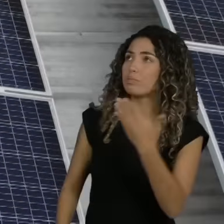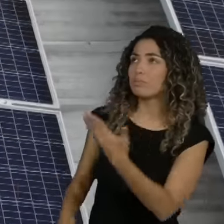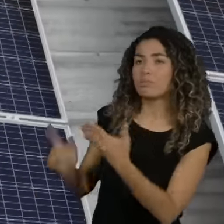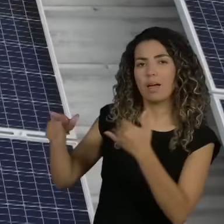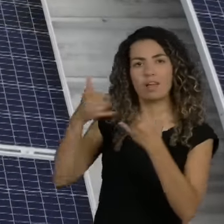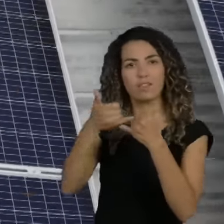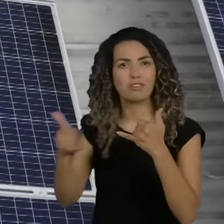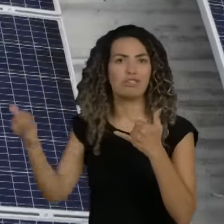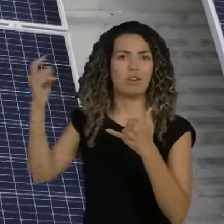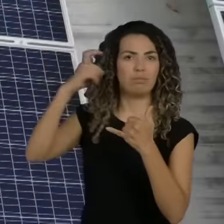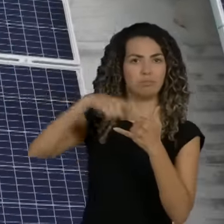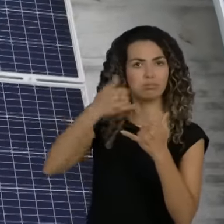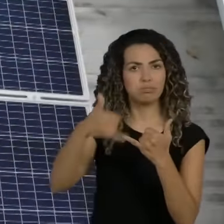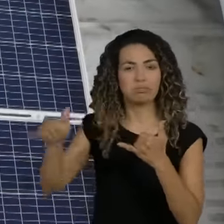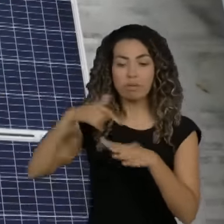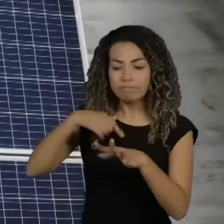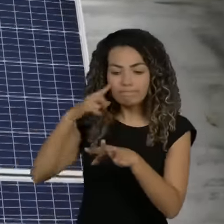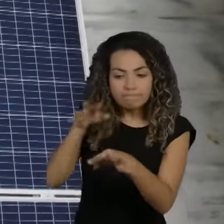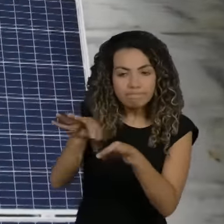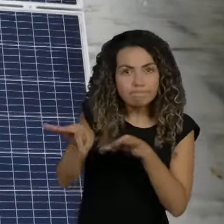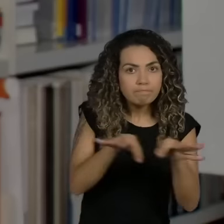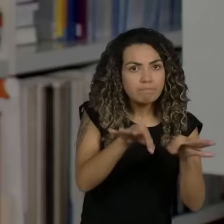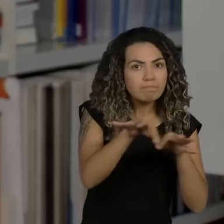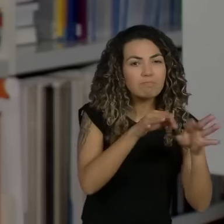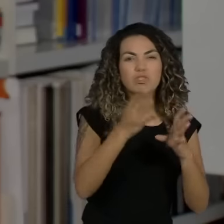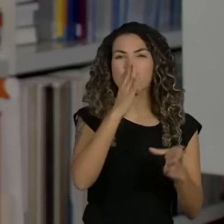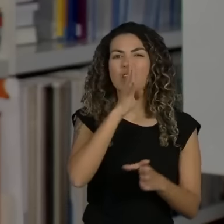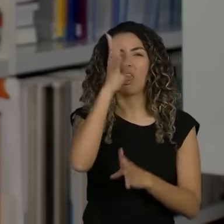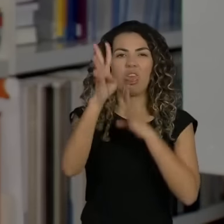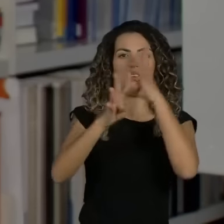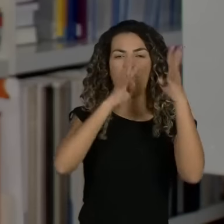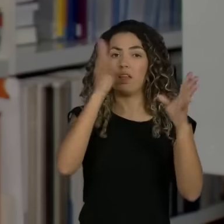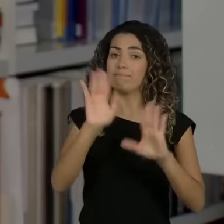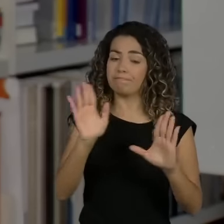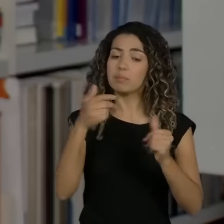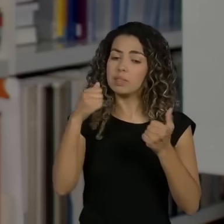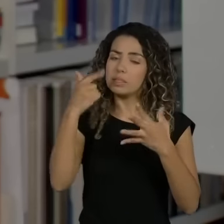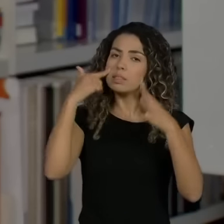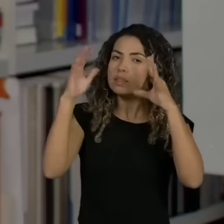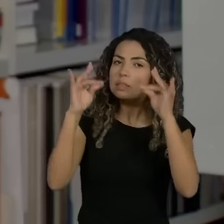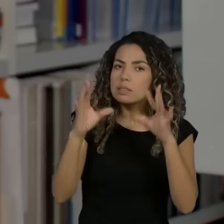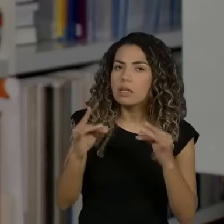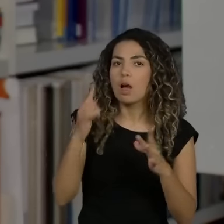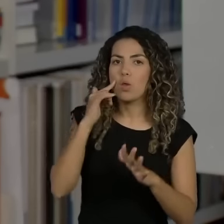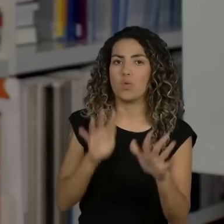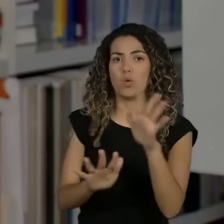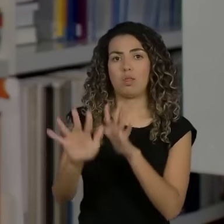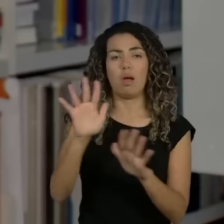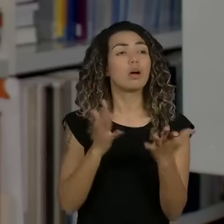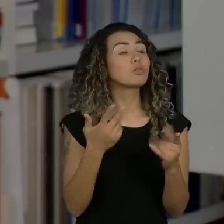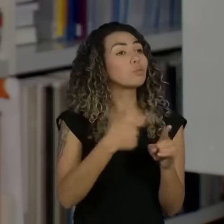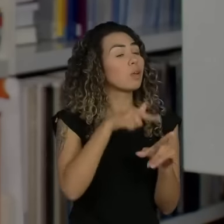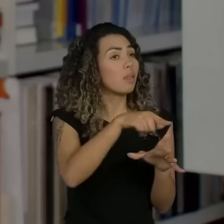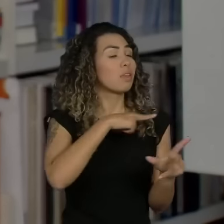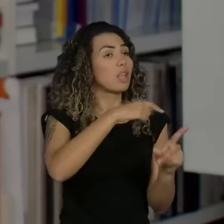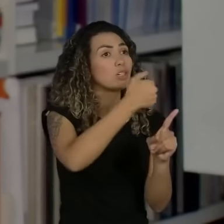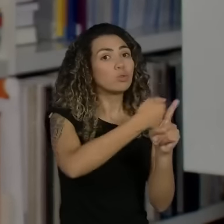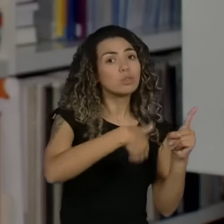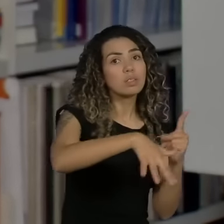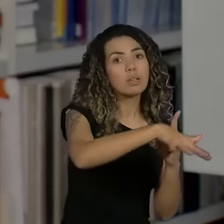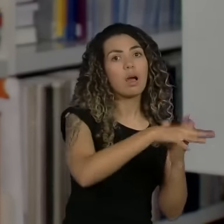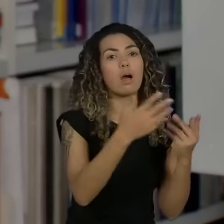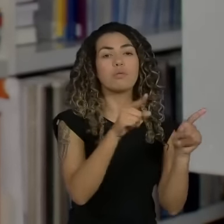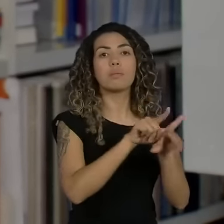renováveis também requer cuidado. A gente está identificando impactos sociais e ambientais, né, no trato com